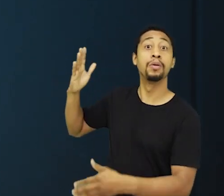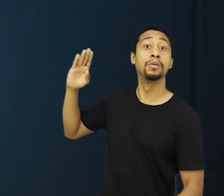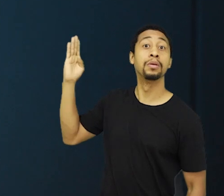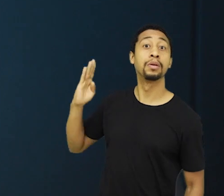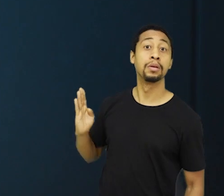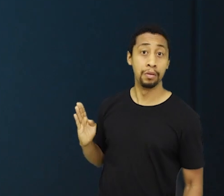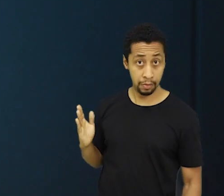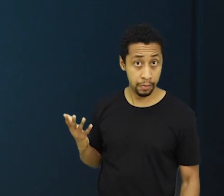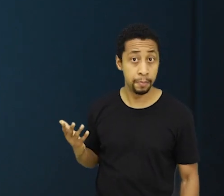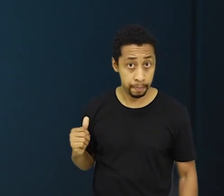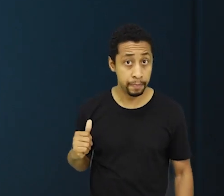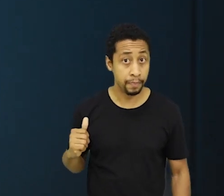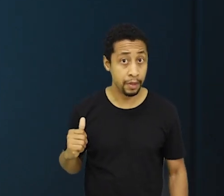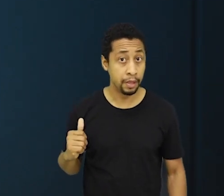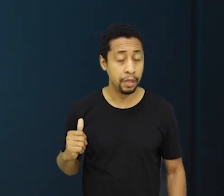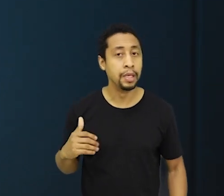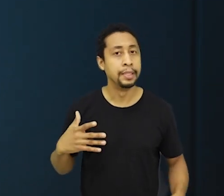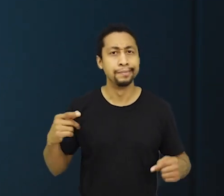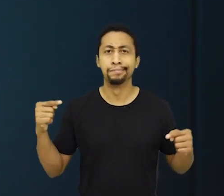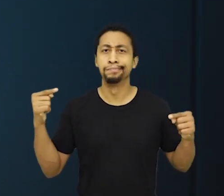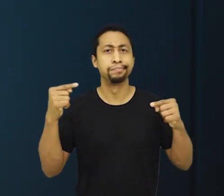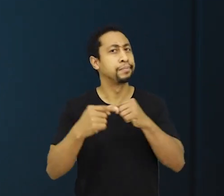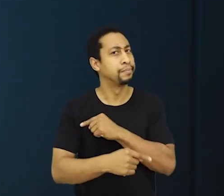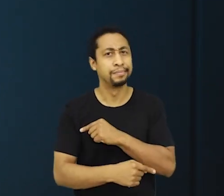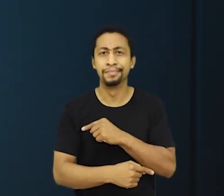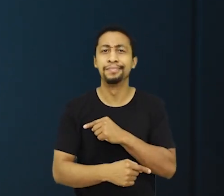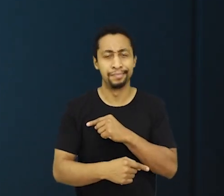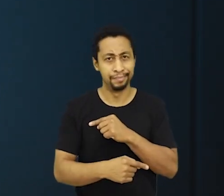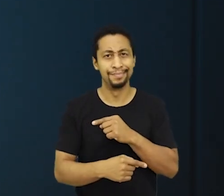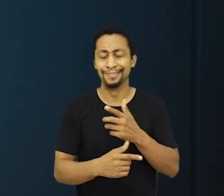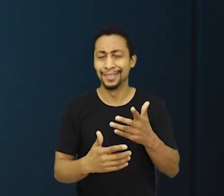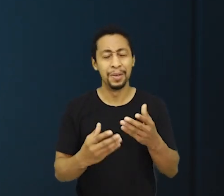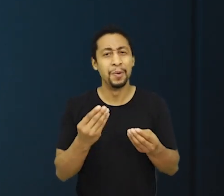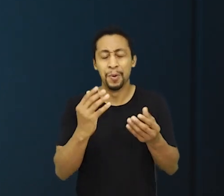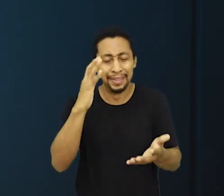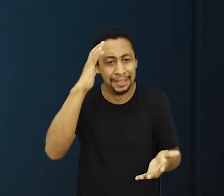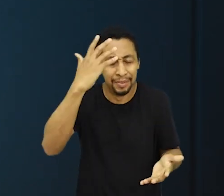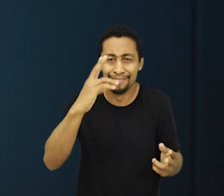Para mim, cometeu um engano insuperável